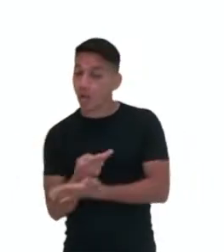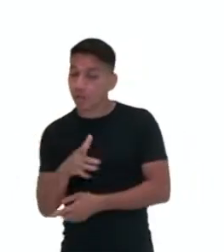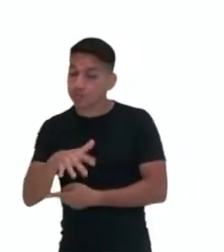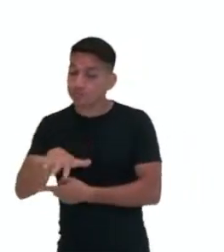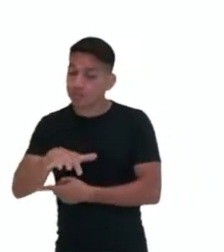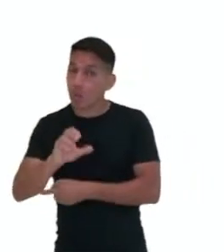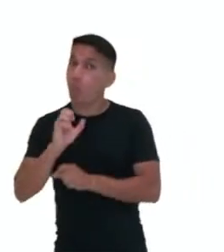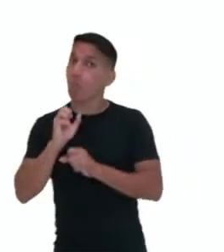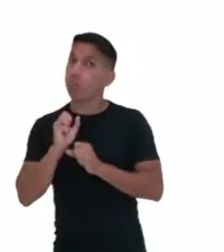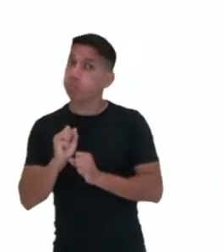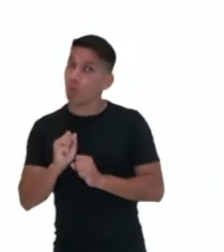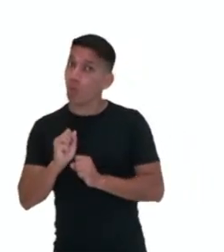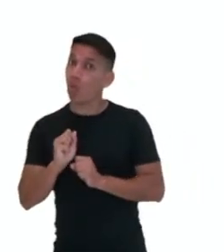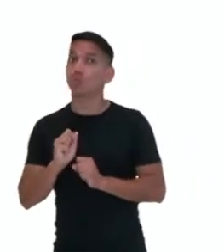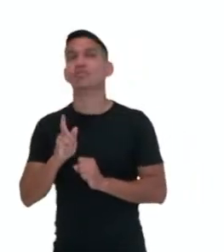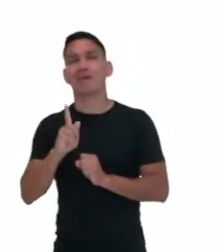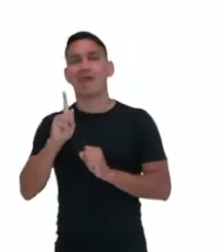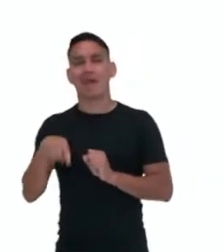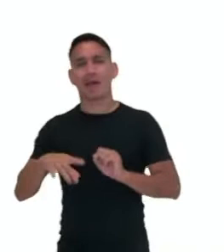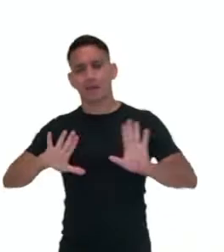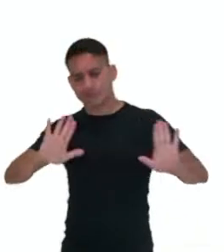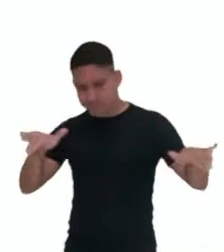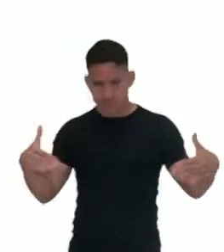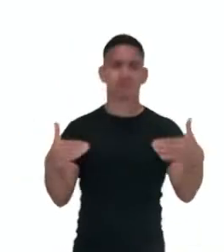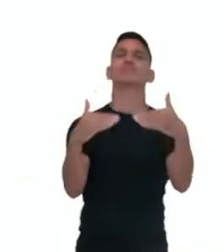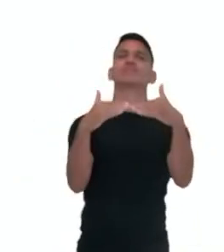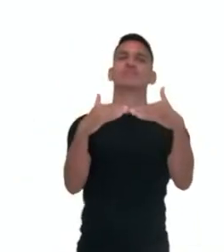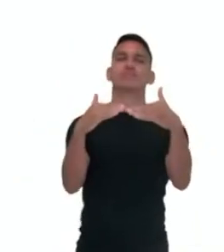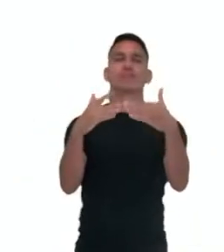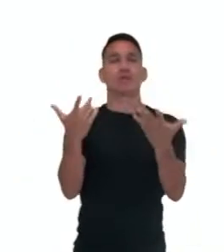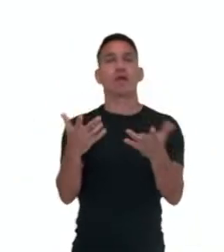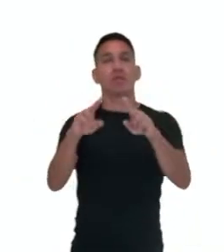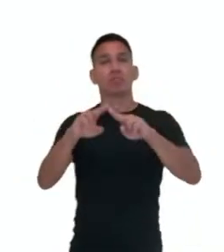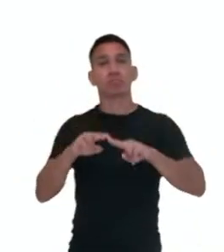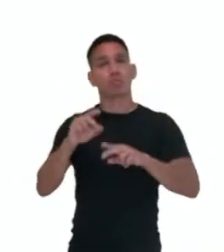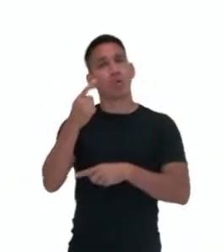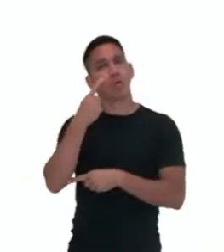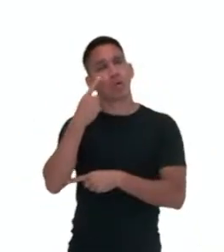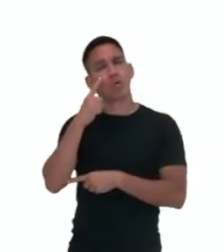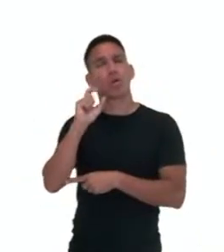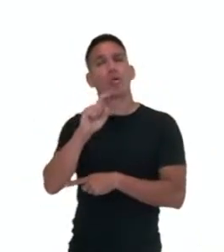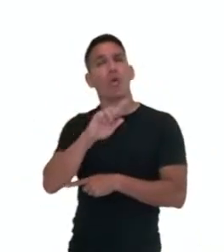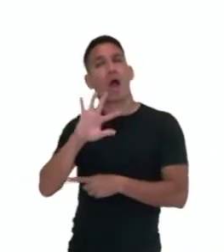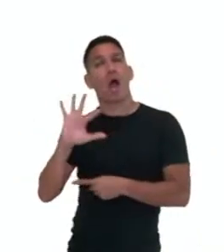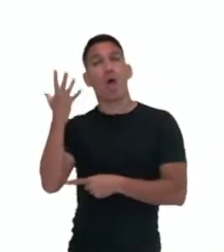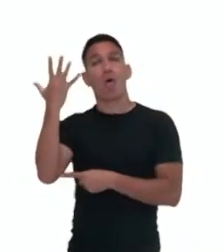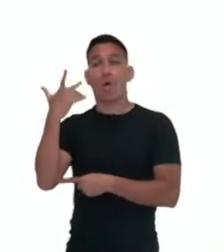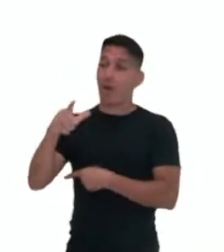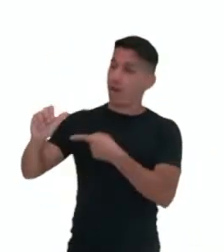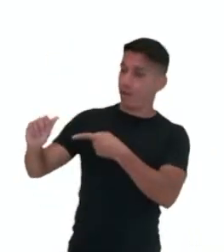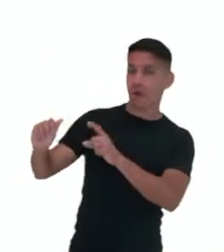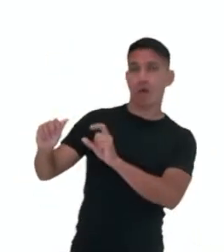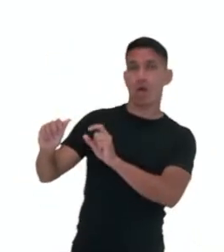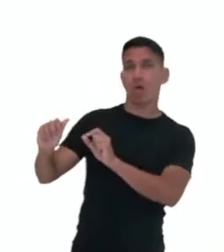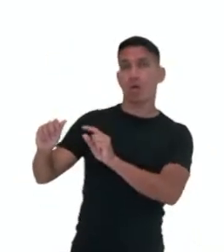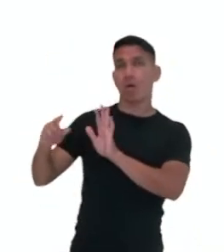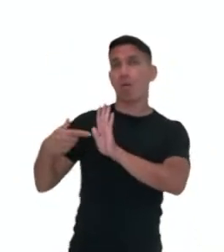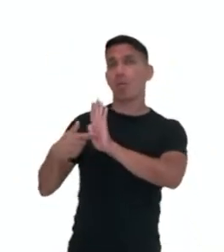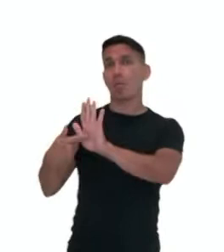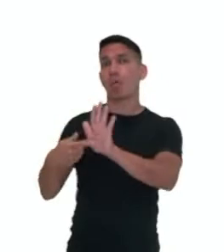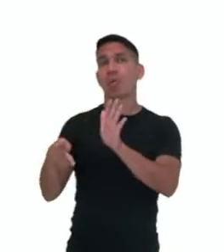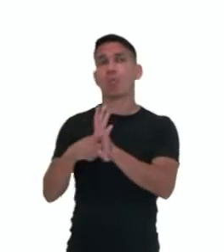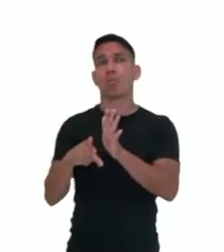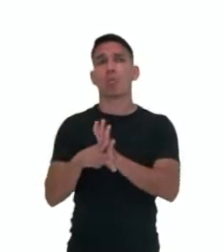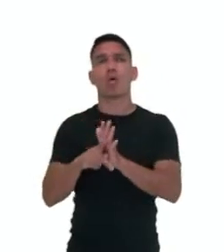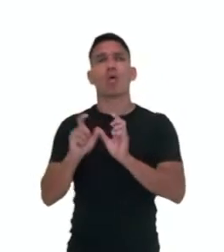gente chama de espaço equiprovável. A probabilidade de ocorrer um evento A, indicado por